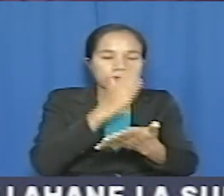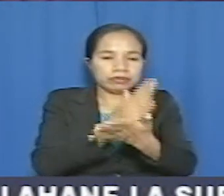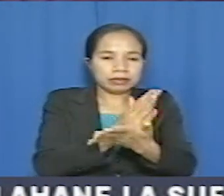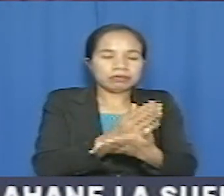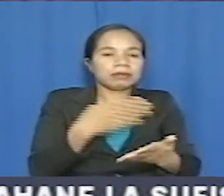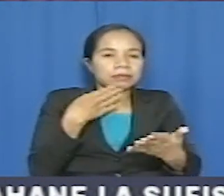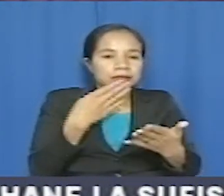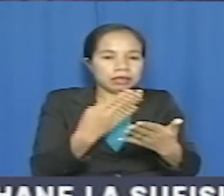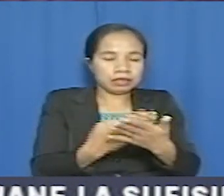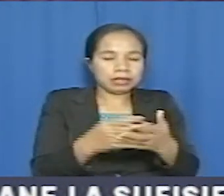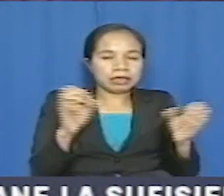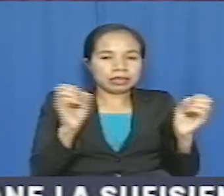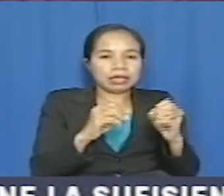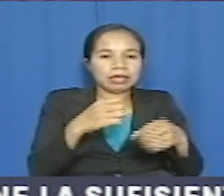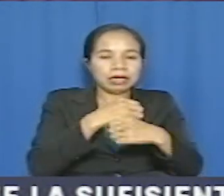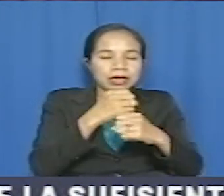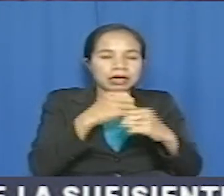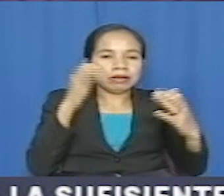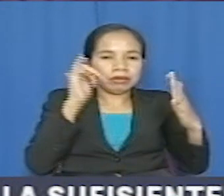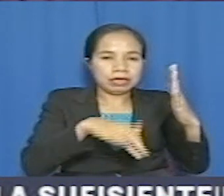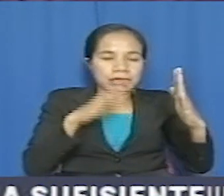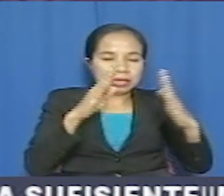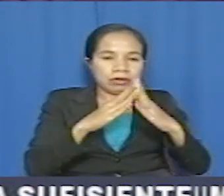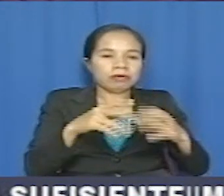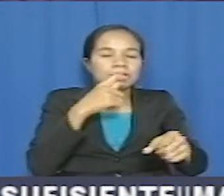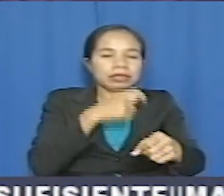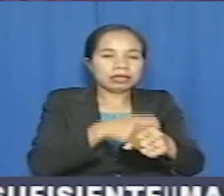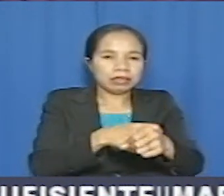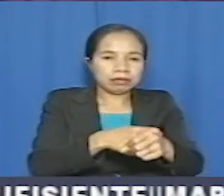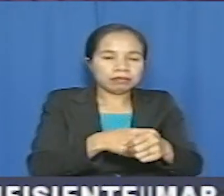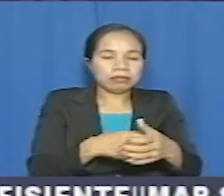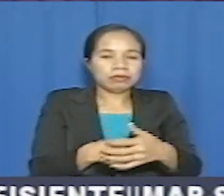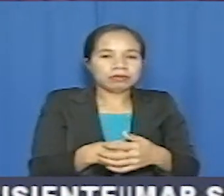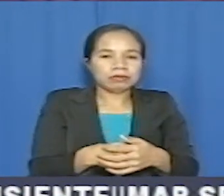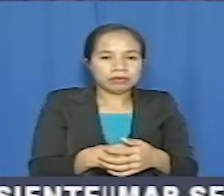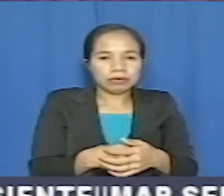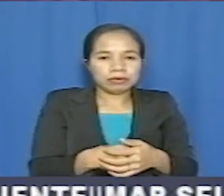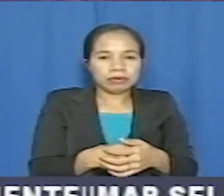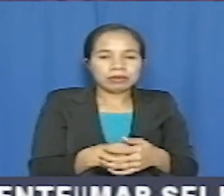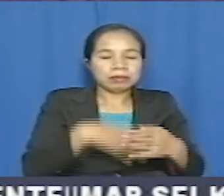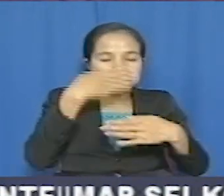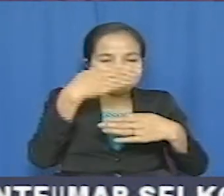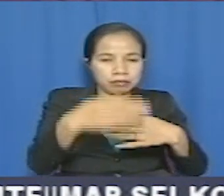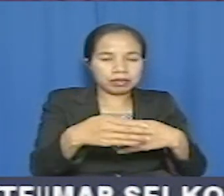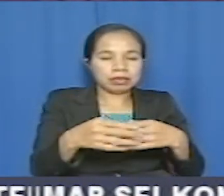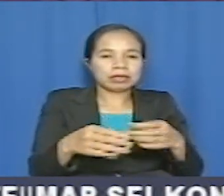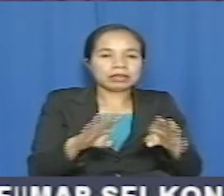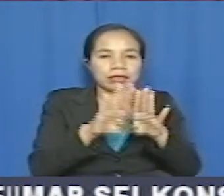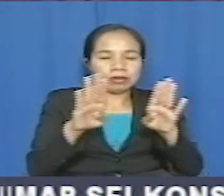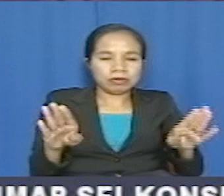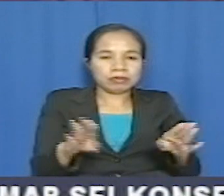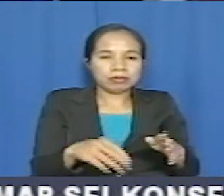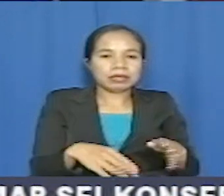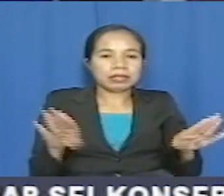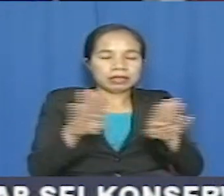Se itala la aplica confinamento ya periodo balon ou italo que pronto é how nini então